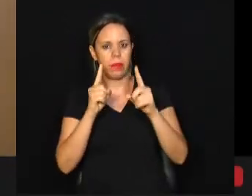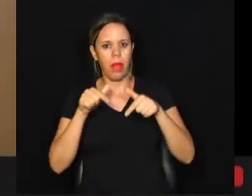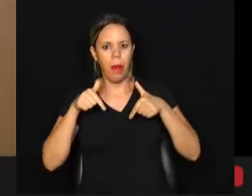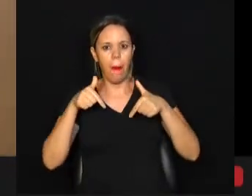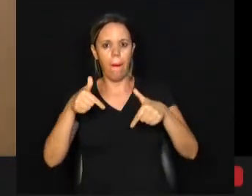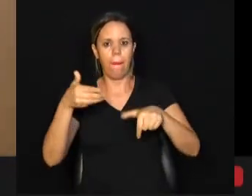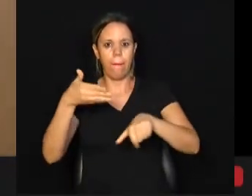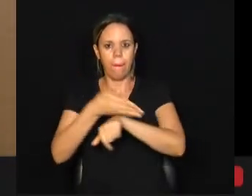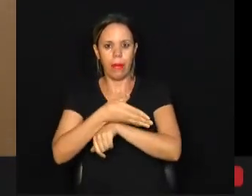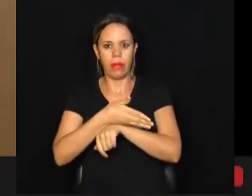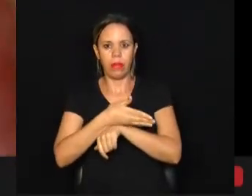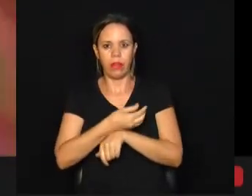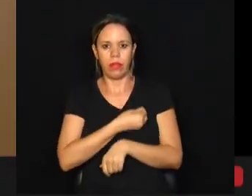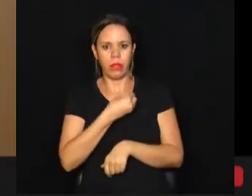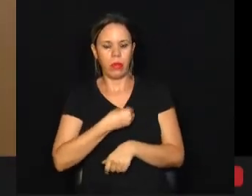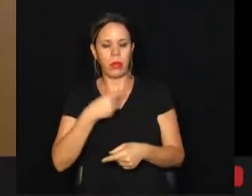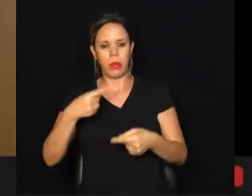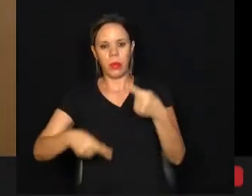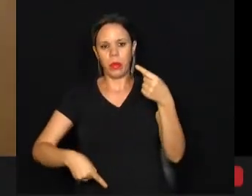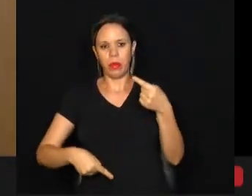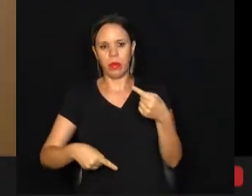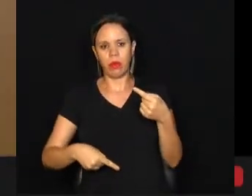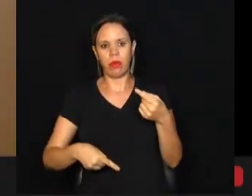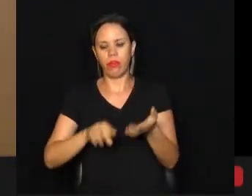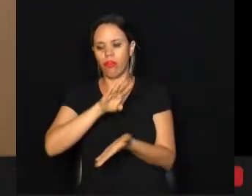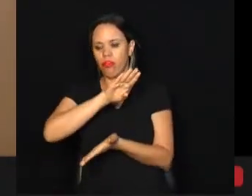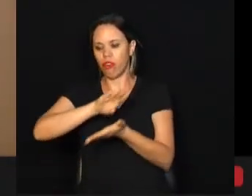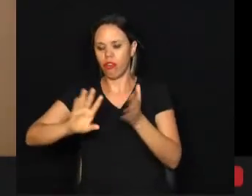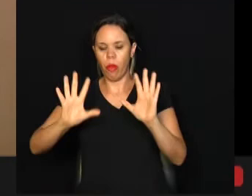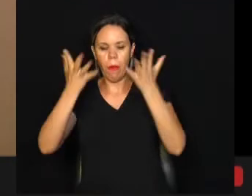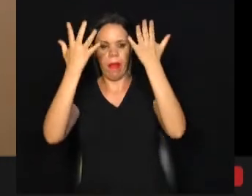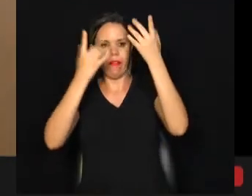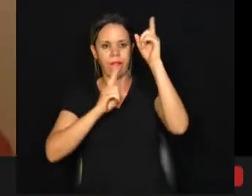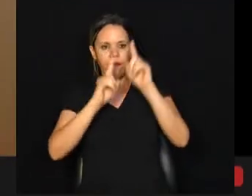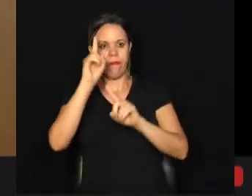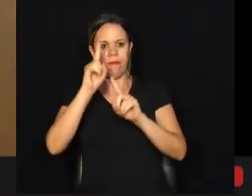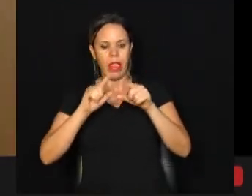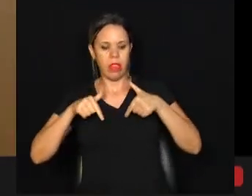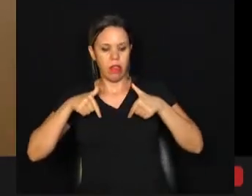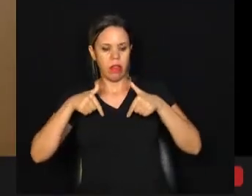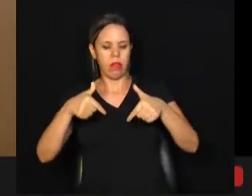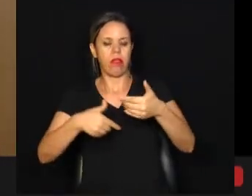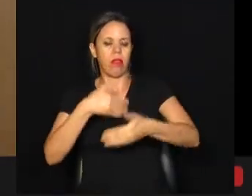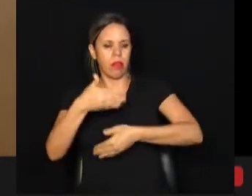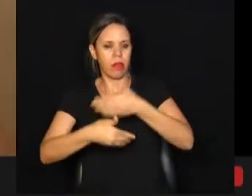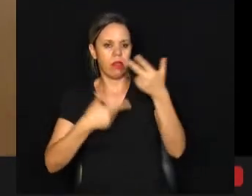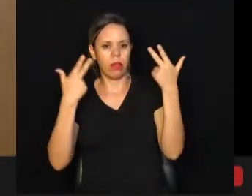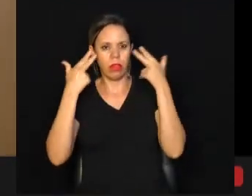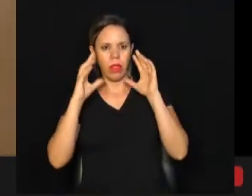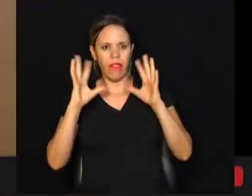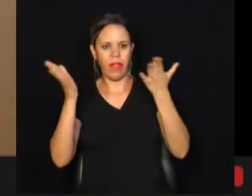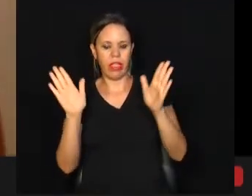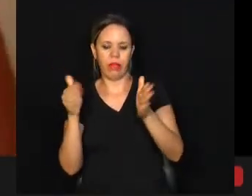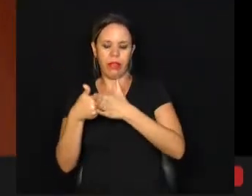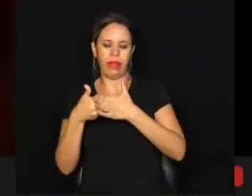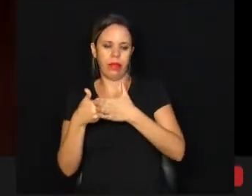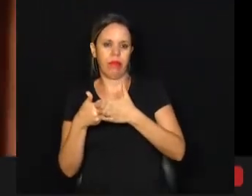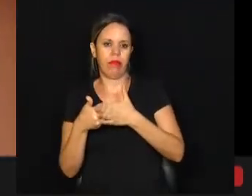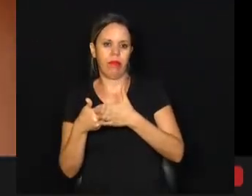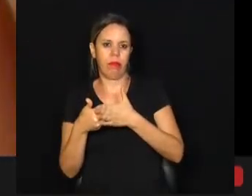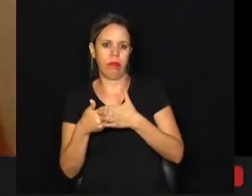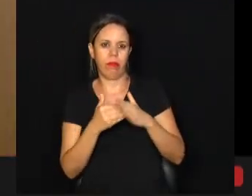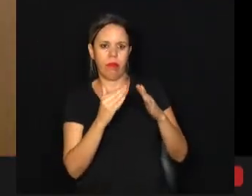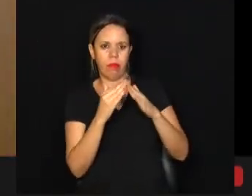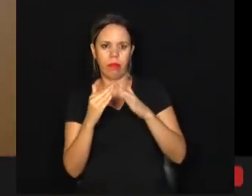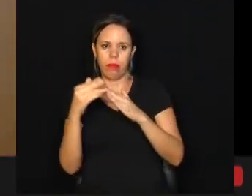tem sentido a gente tirar uma festa popular de qualquer ação cotidiana, porque aí vai virar festa fechada, né? Festa de casa, que você dá na